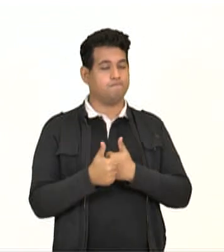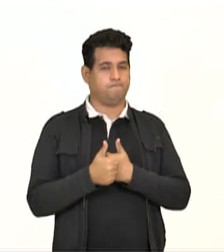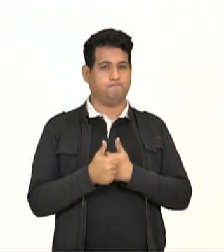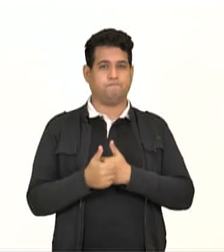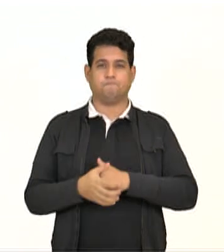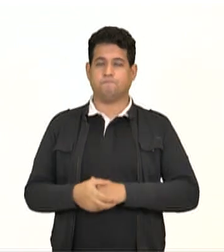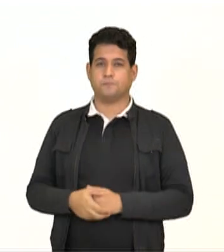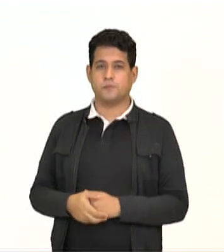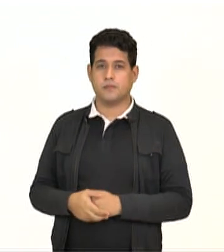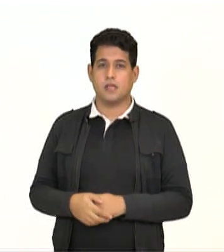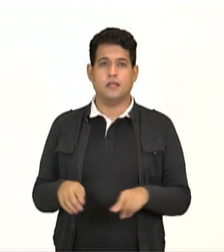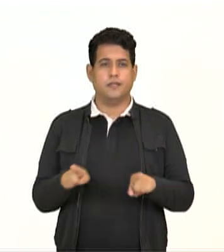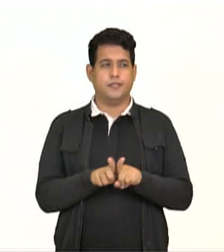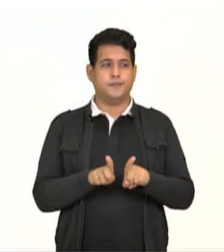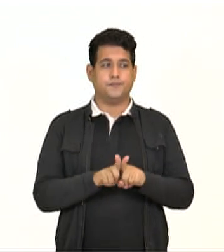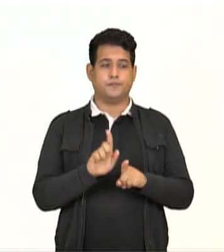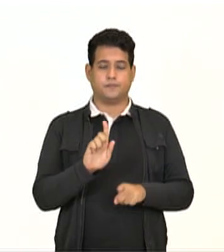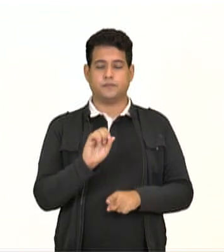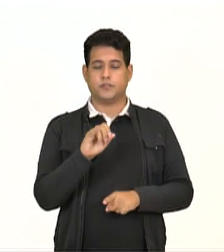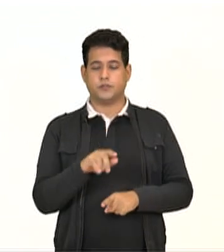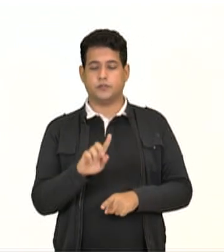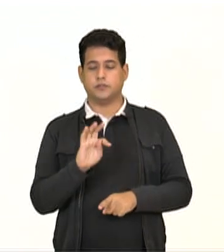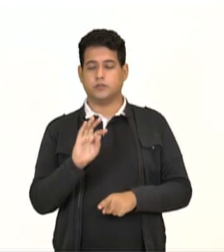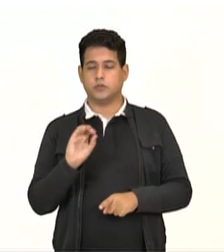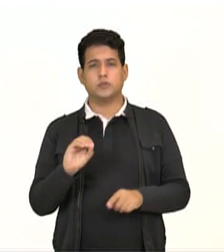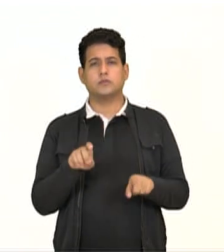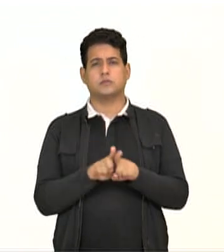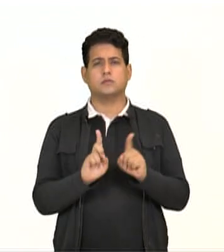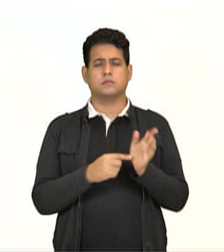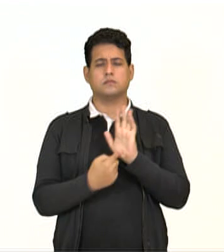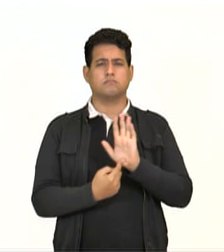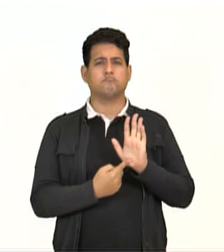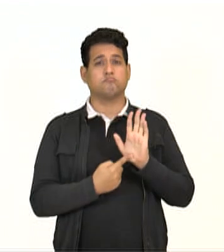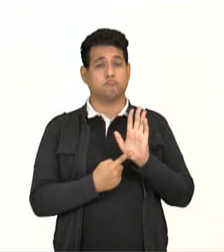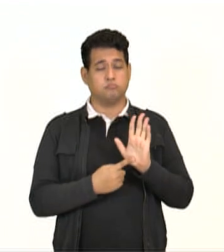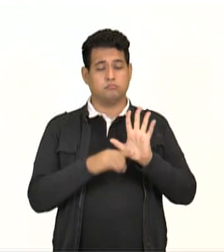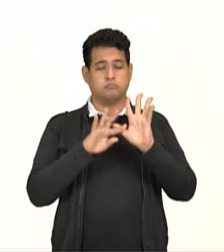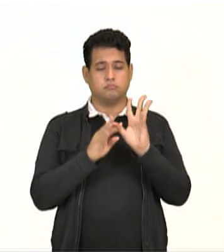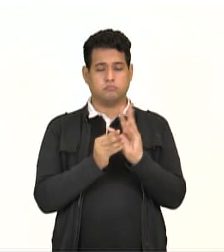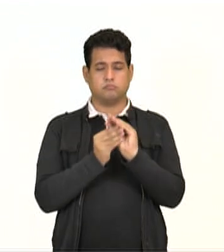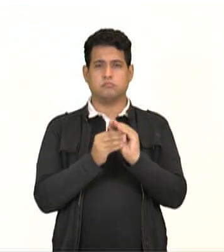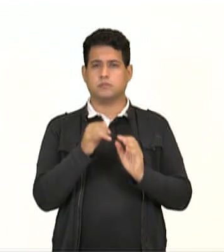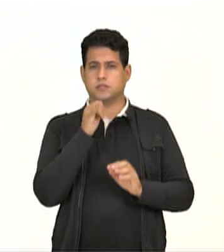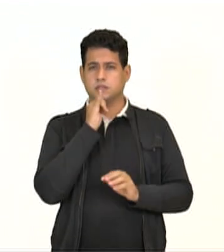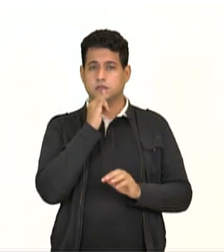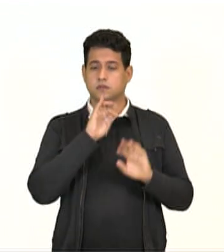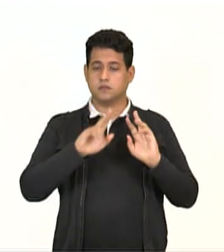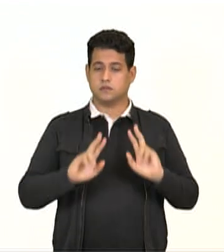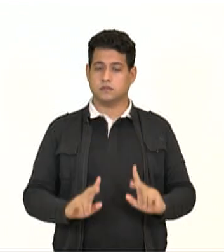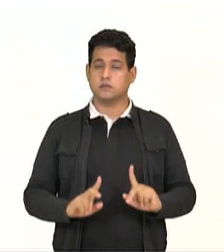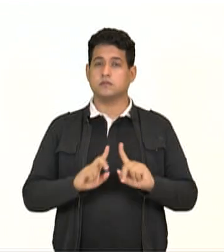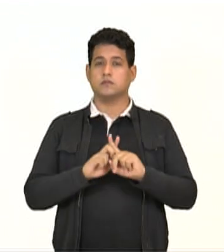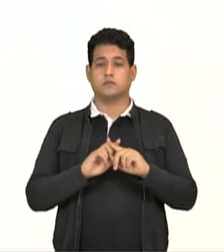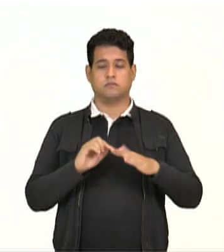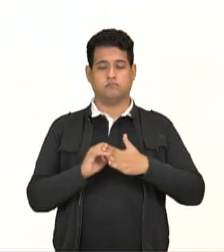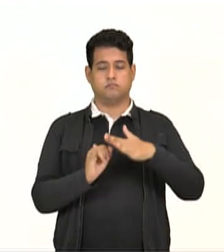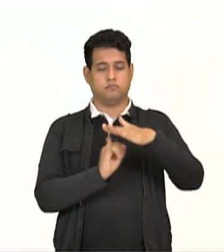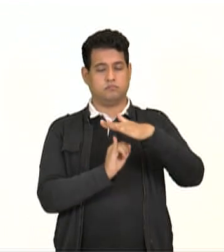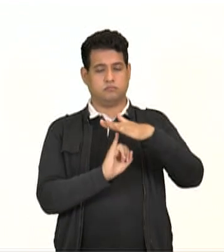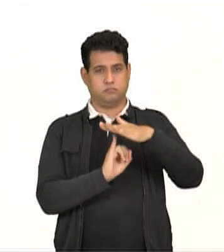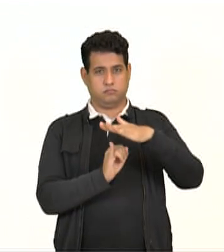mim. As sentenças com going to podem ser apresentadas em forma abreviada, comum em situações de informalidade,